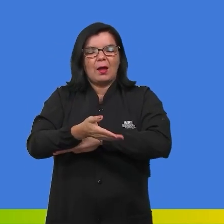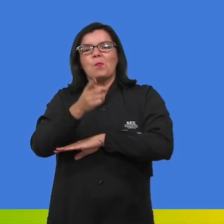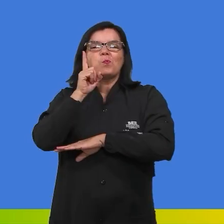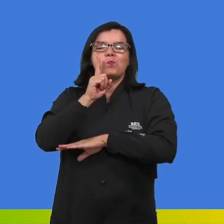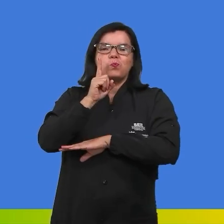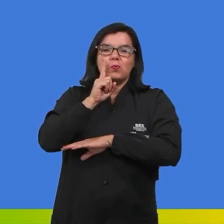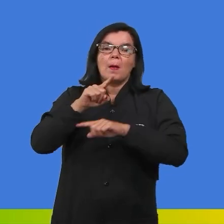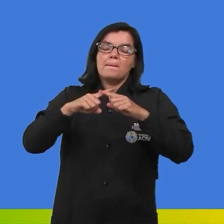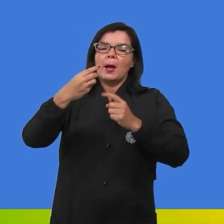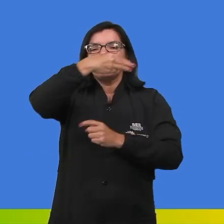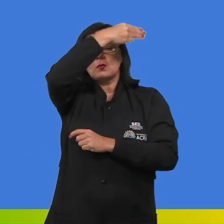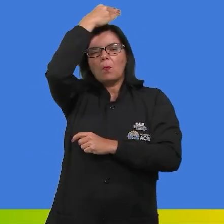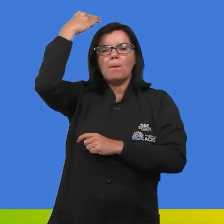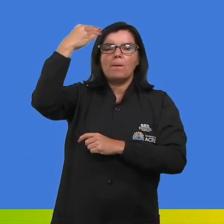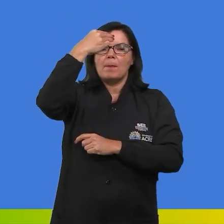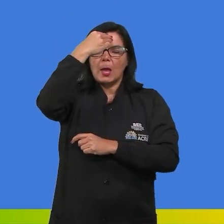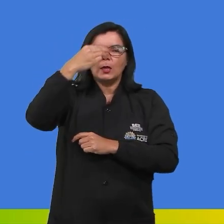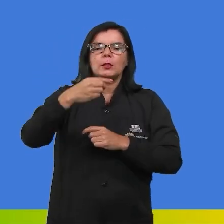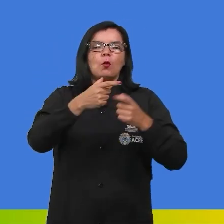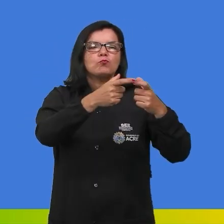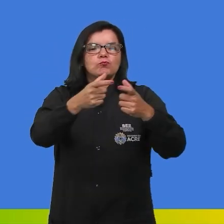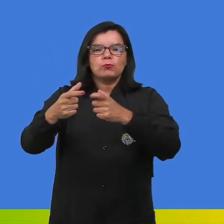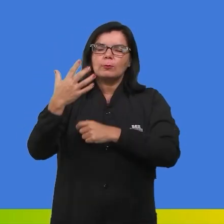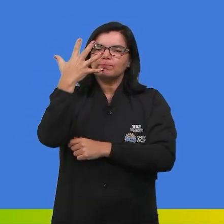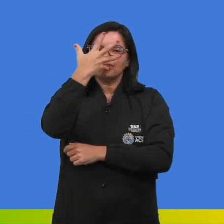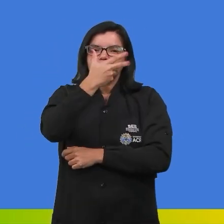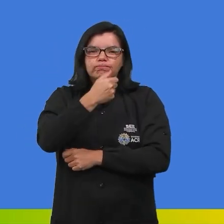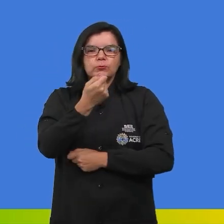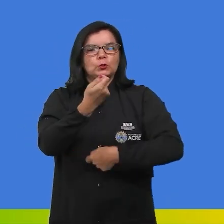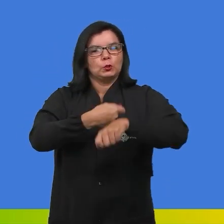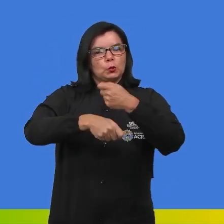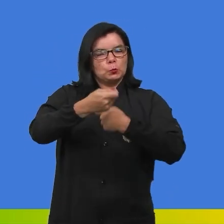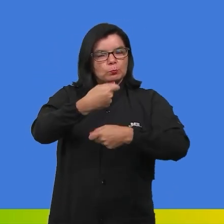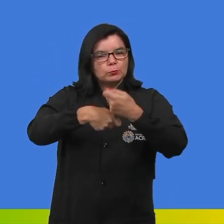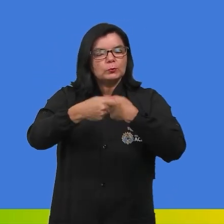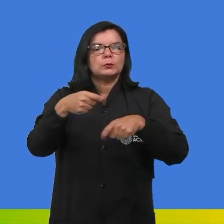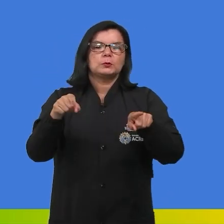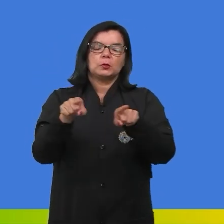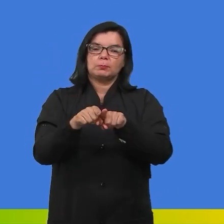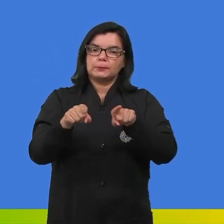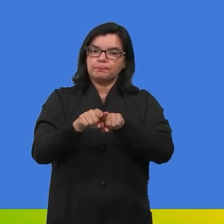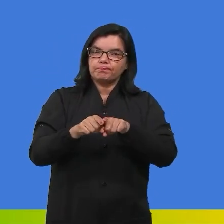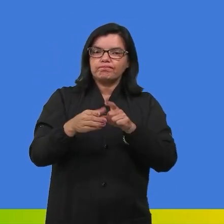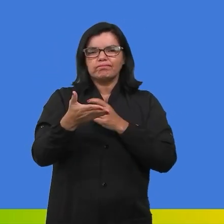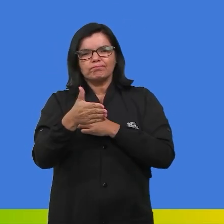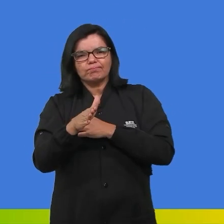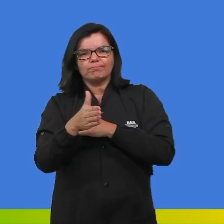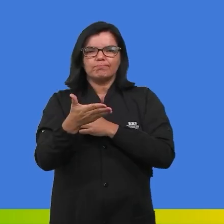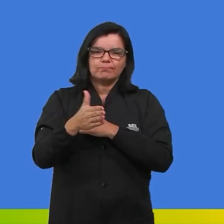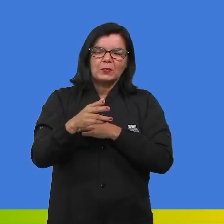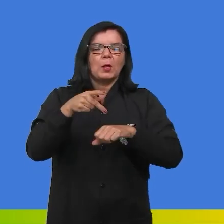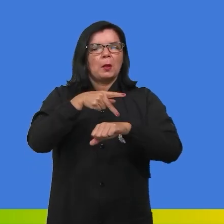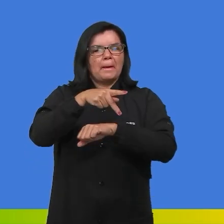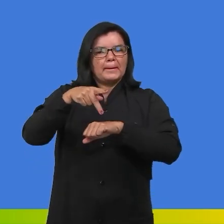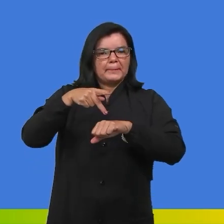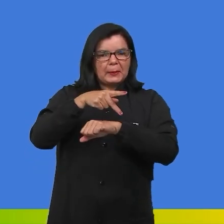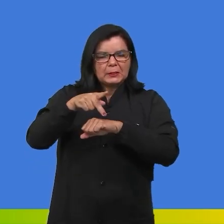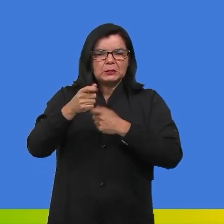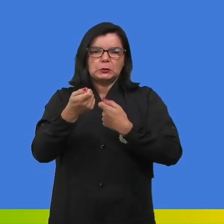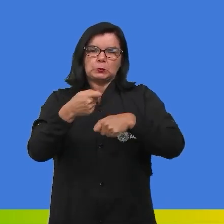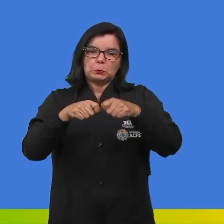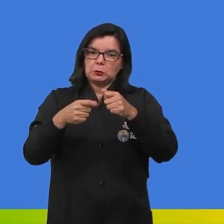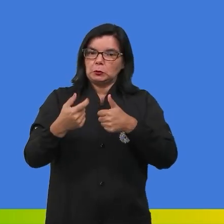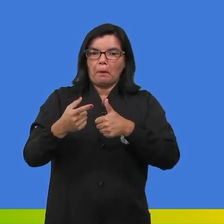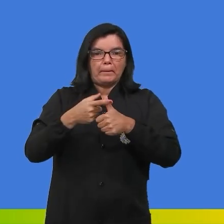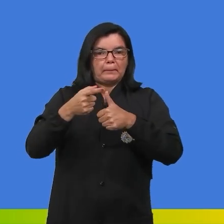México, ele tem suas belezas, né? Ele tem uma economia aí, podemos dizer que é uma economia mediana, né? Não é um país de economia de